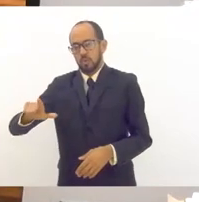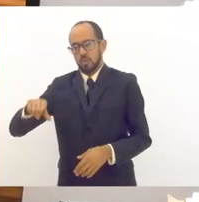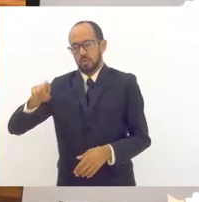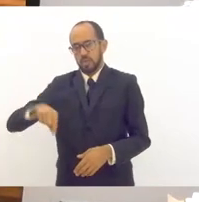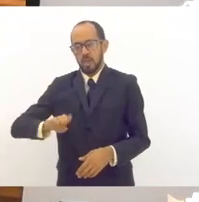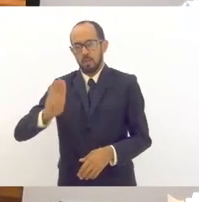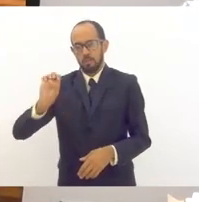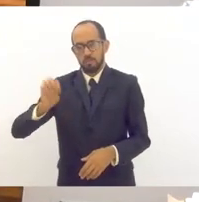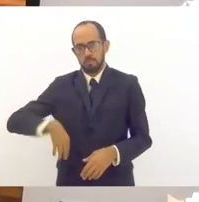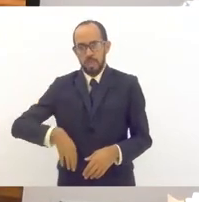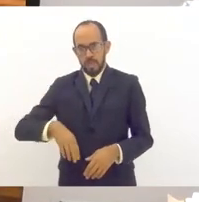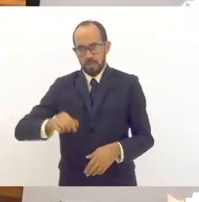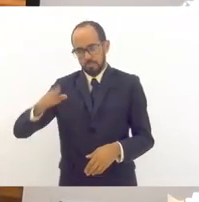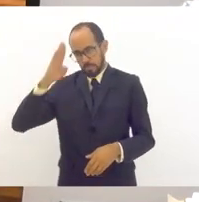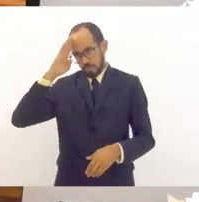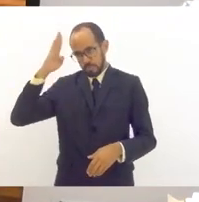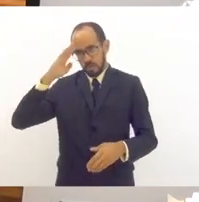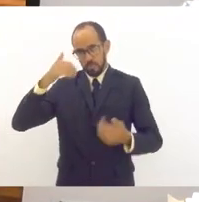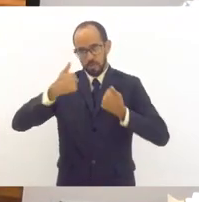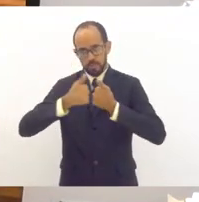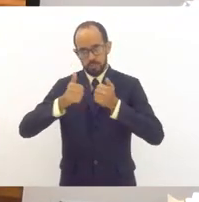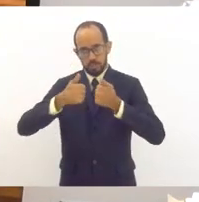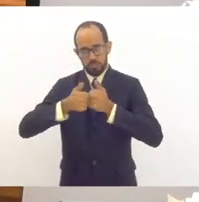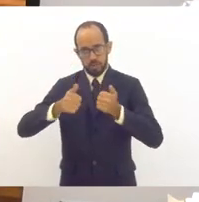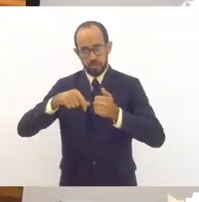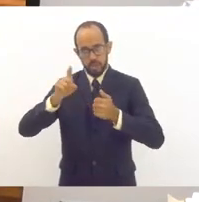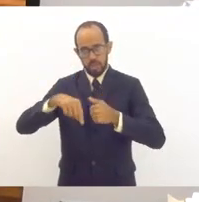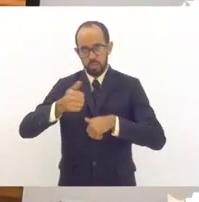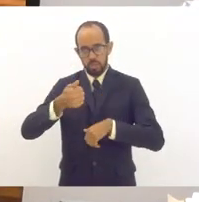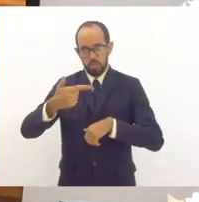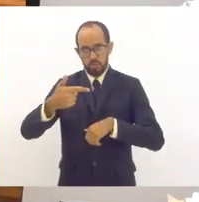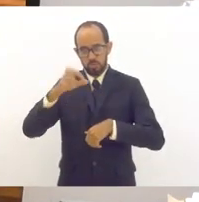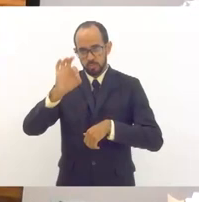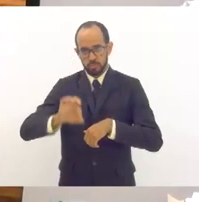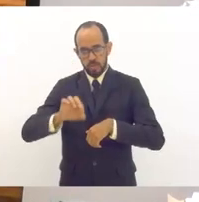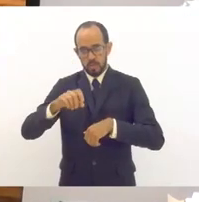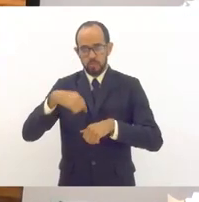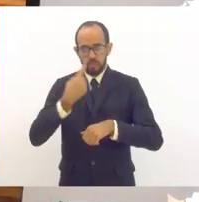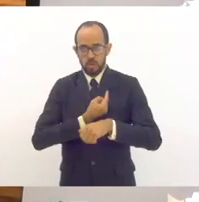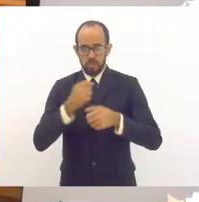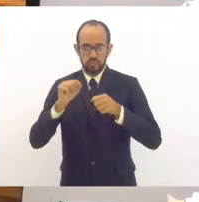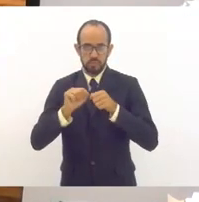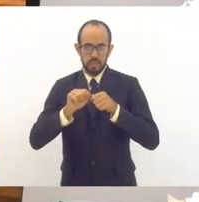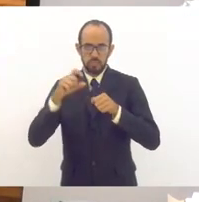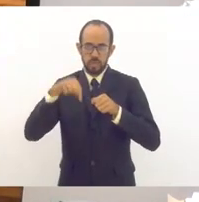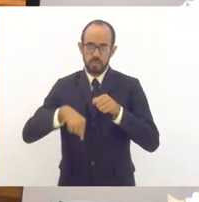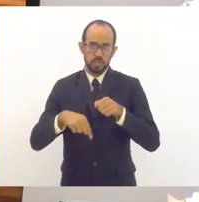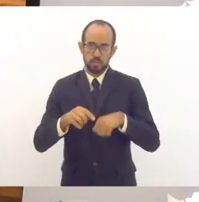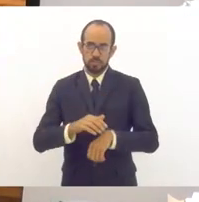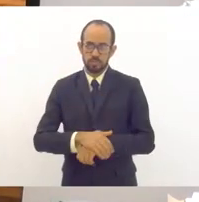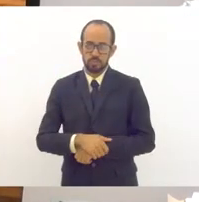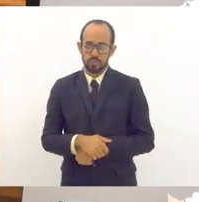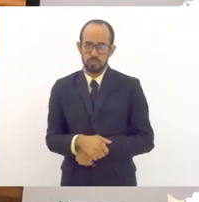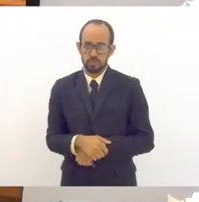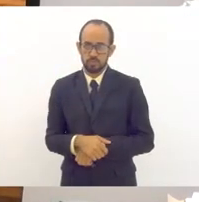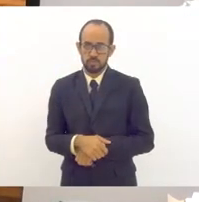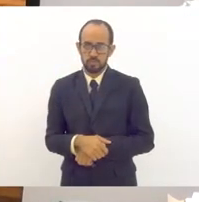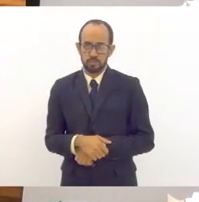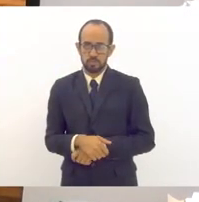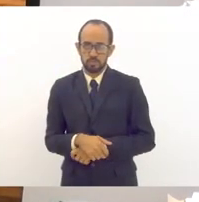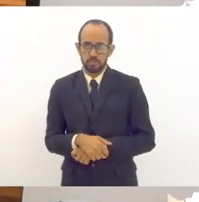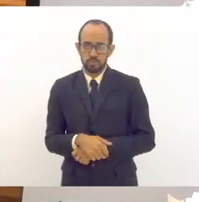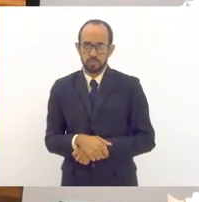bem essencial para transporte transporte é doce são 12% e nós fizemos isso aqui são até 18 presidência